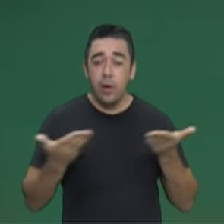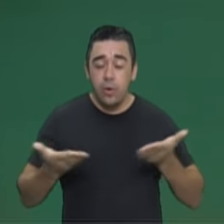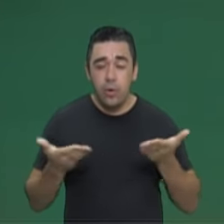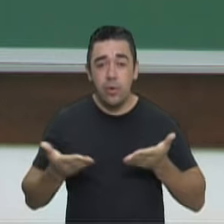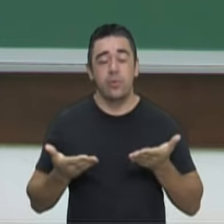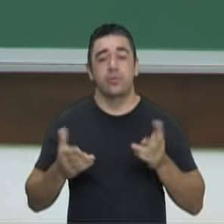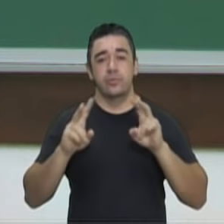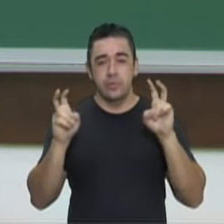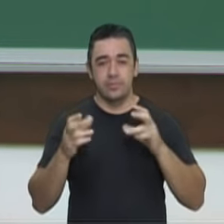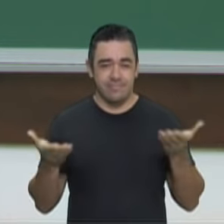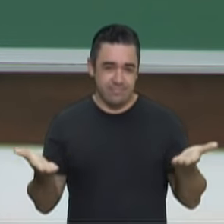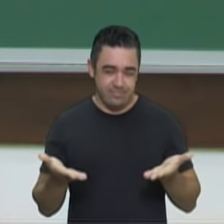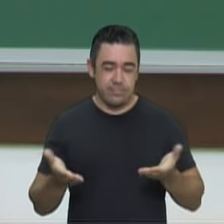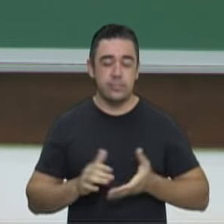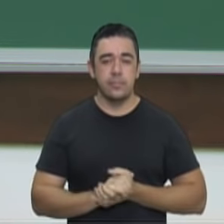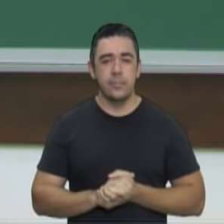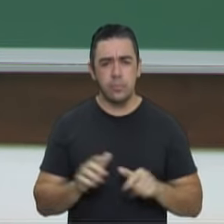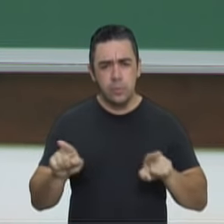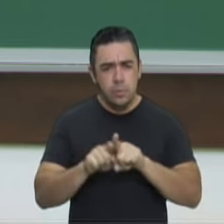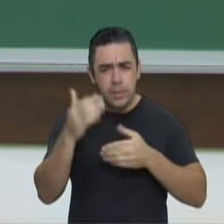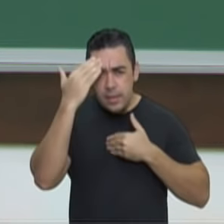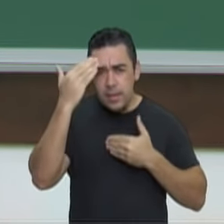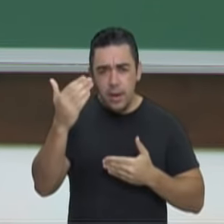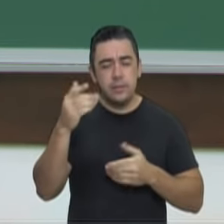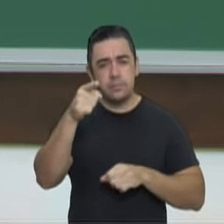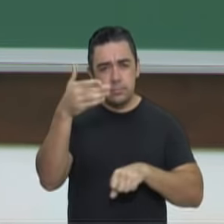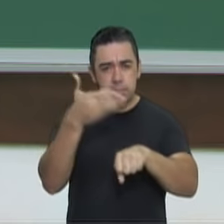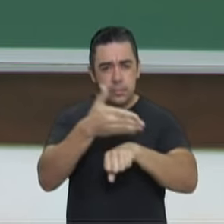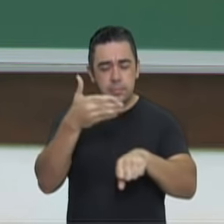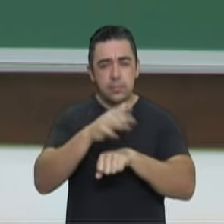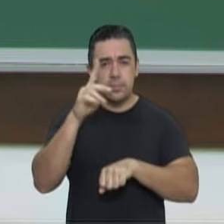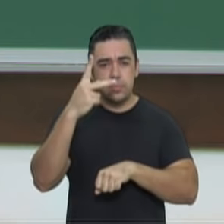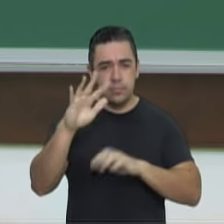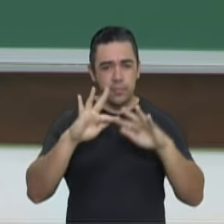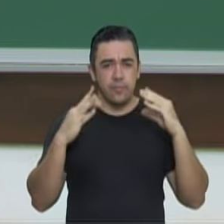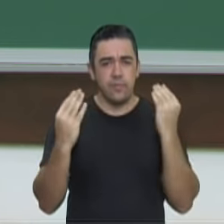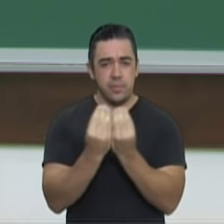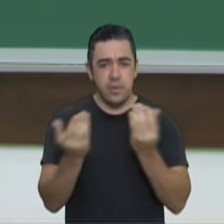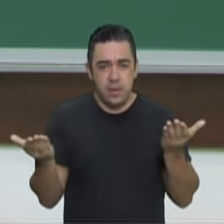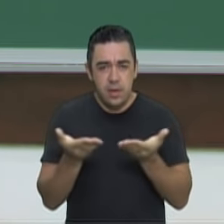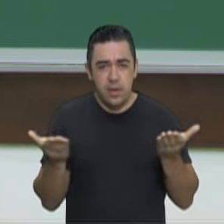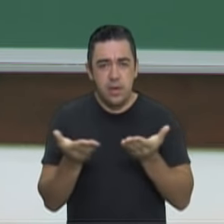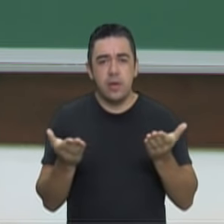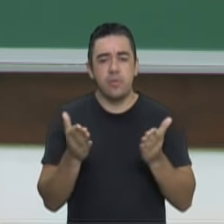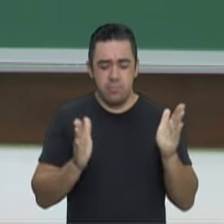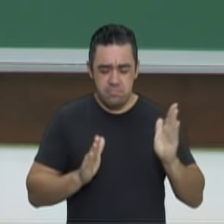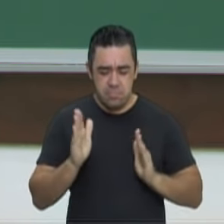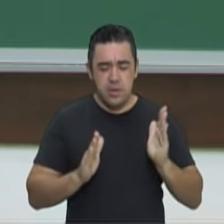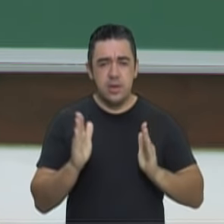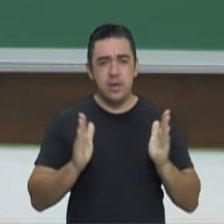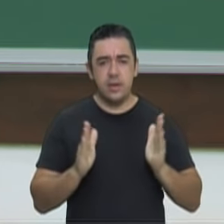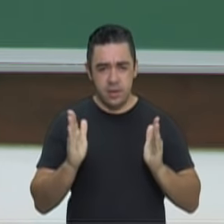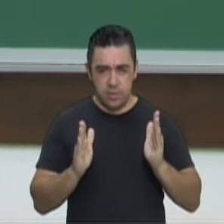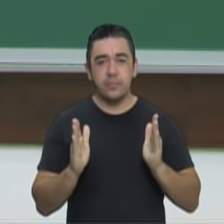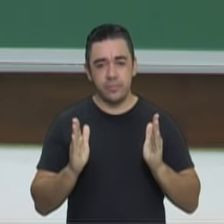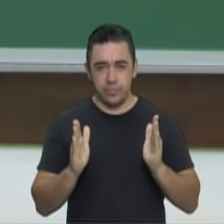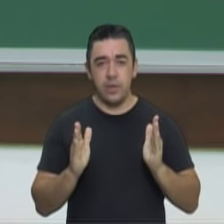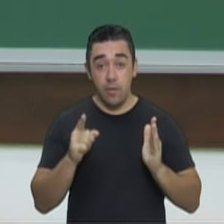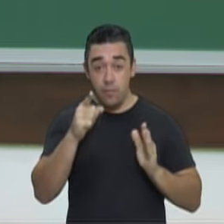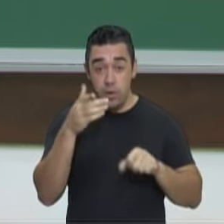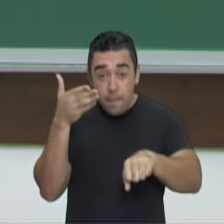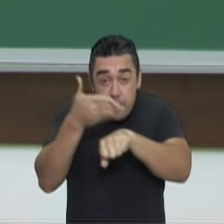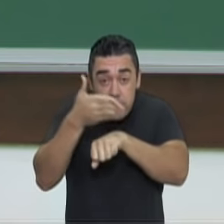de hoje. E também quero agradecer a participação e a presença de todas as famílias durante esse período de quarentena e dizer que a participação de vocês no